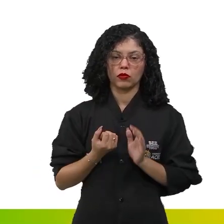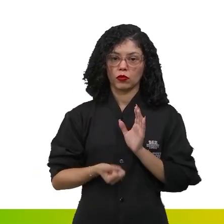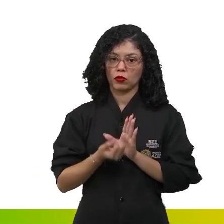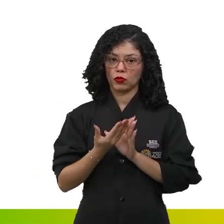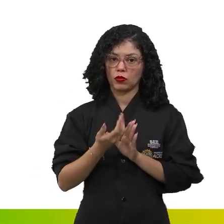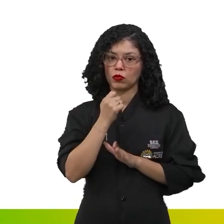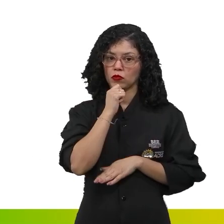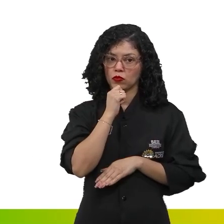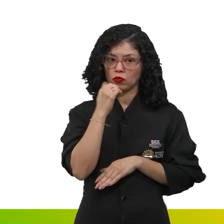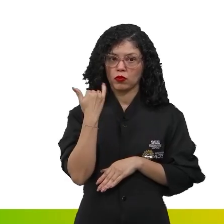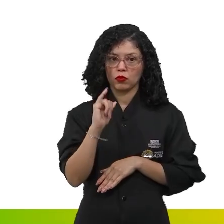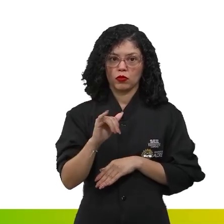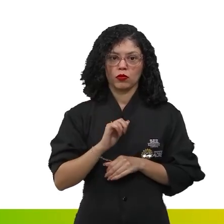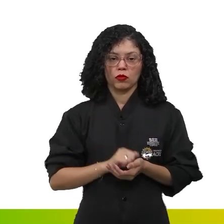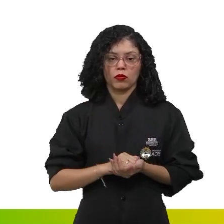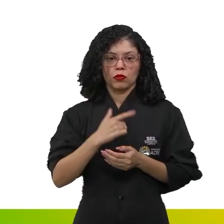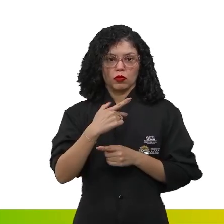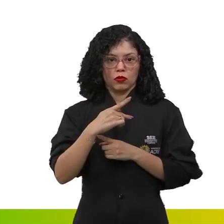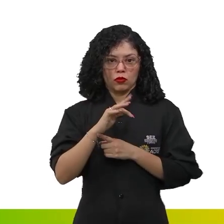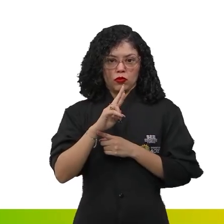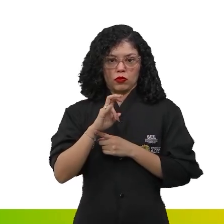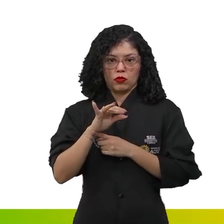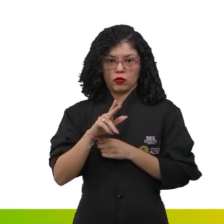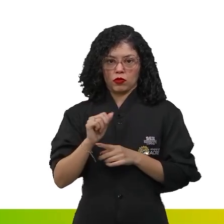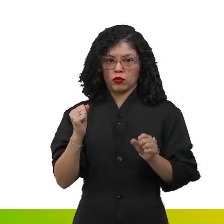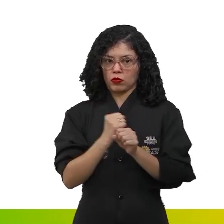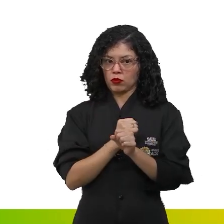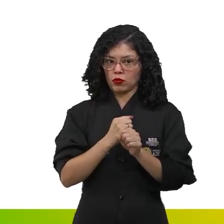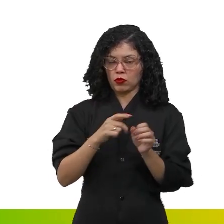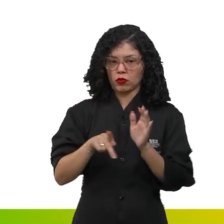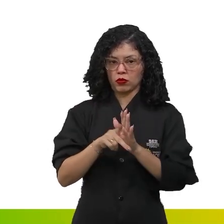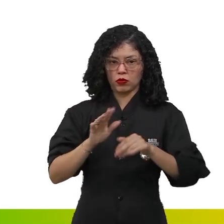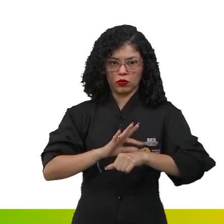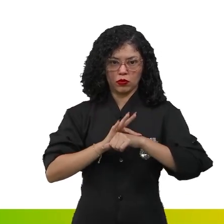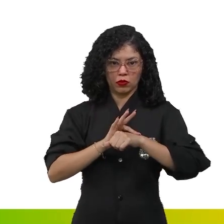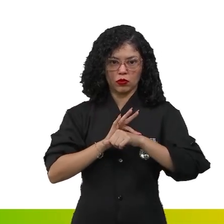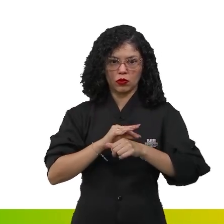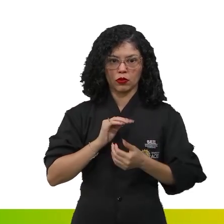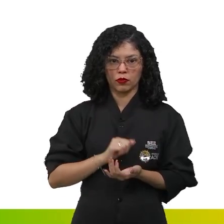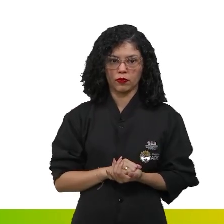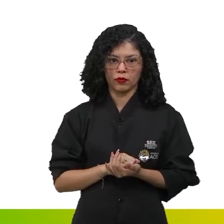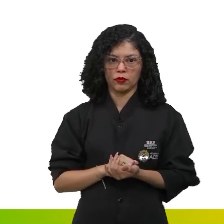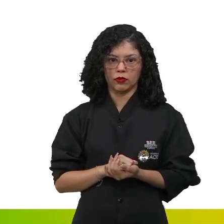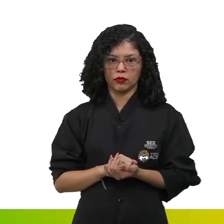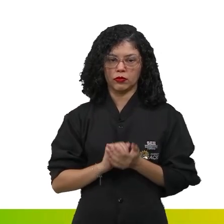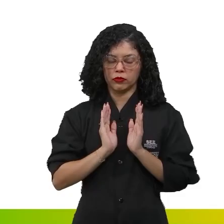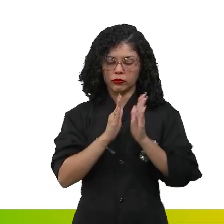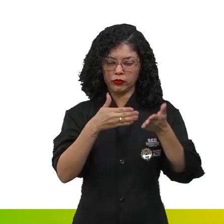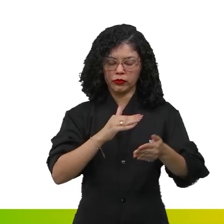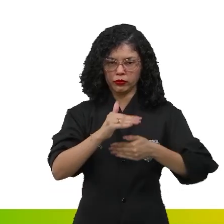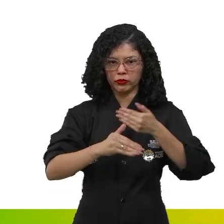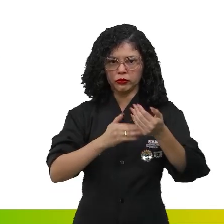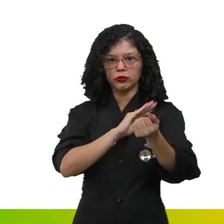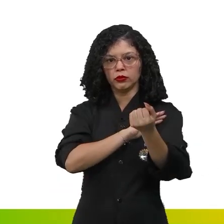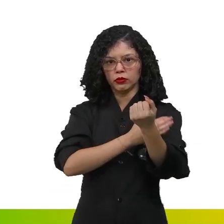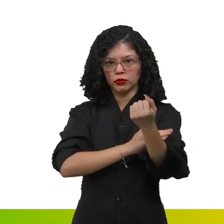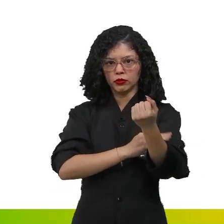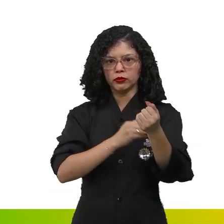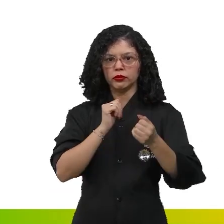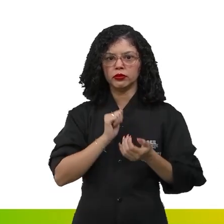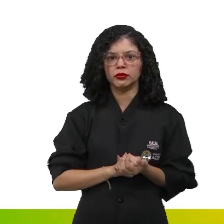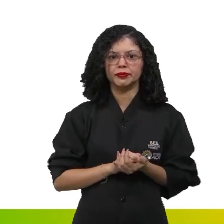energia. Proteína, constrói e repara tecido muscular. Então, proteína é foco no desenvolvimento de músculos.